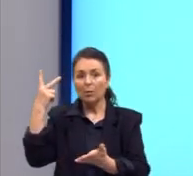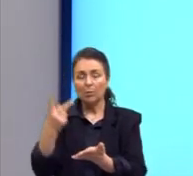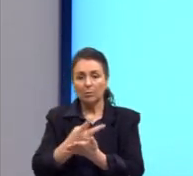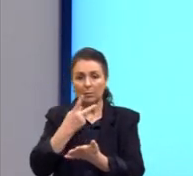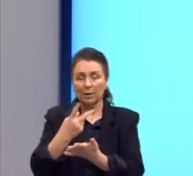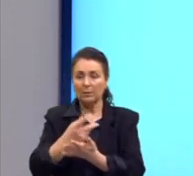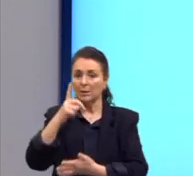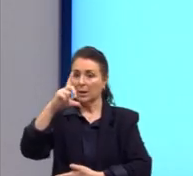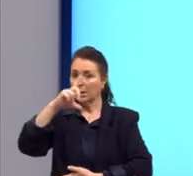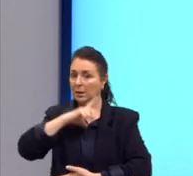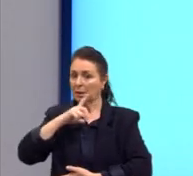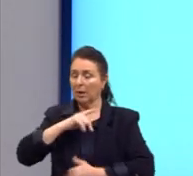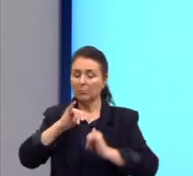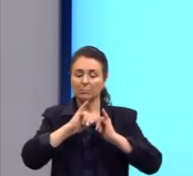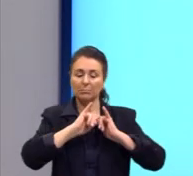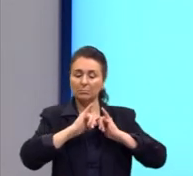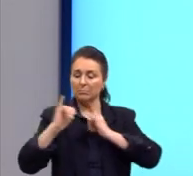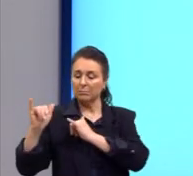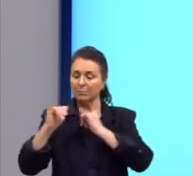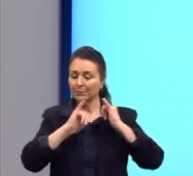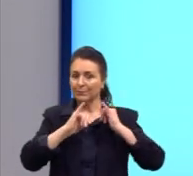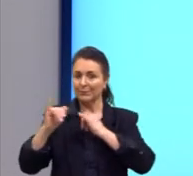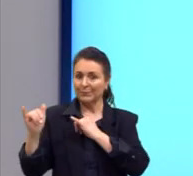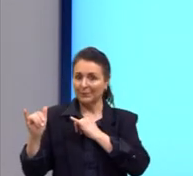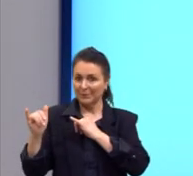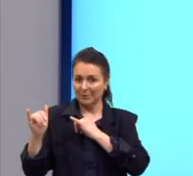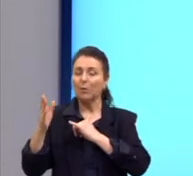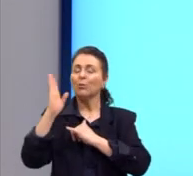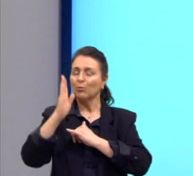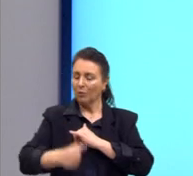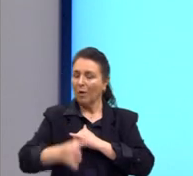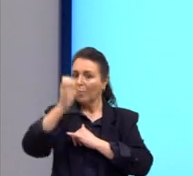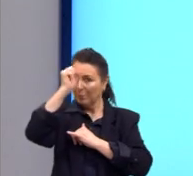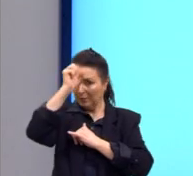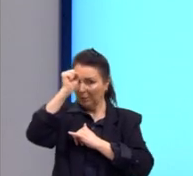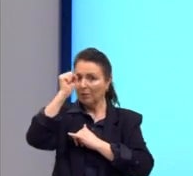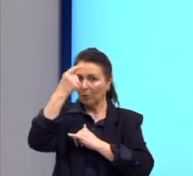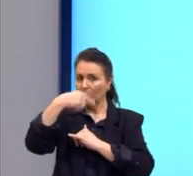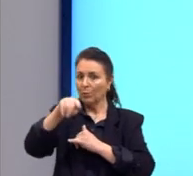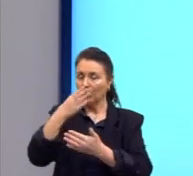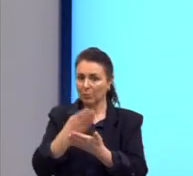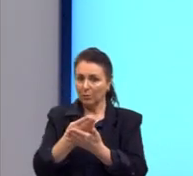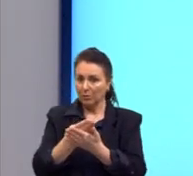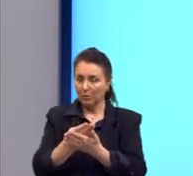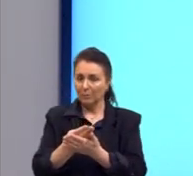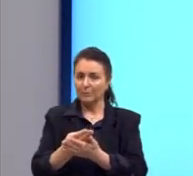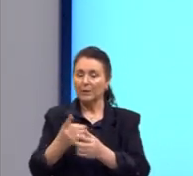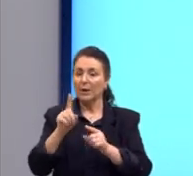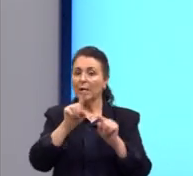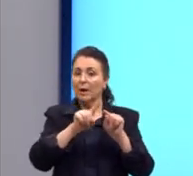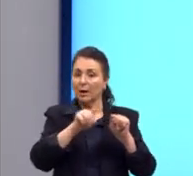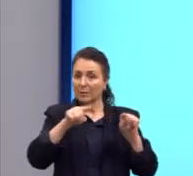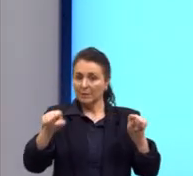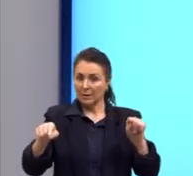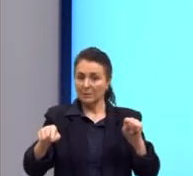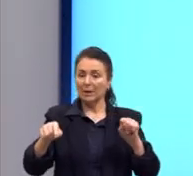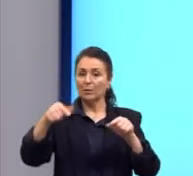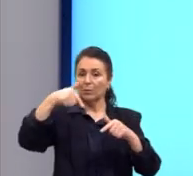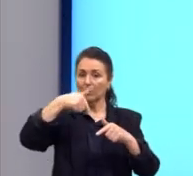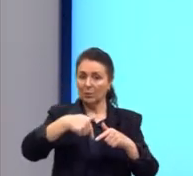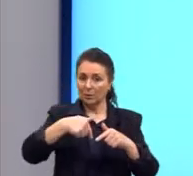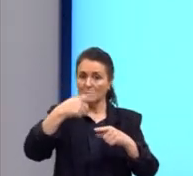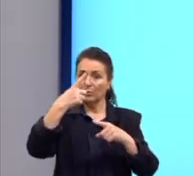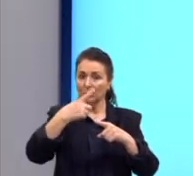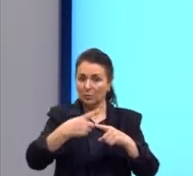nós temos a corrente elétrica que a gente já definiu também outra aula variação da carga dividido pela variação no tempo